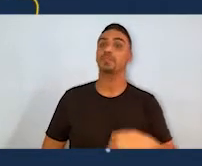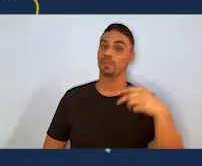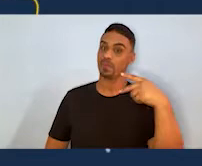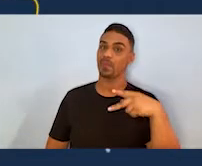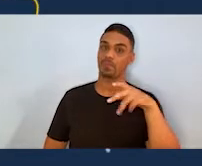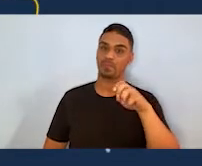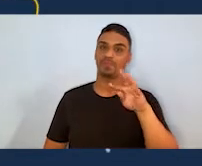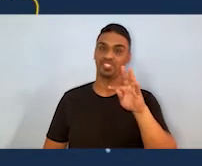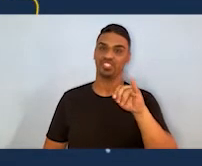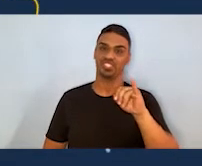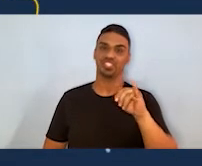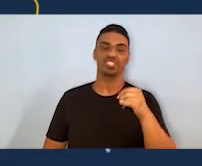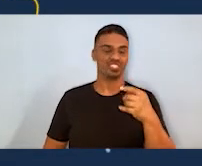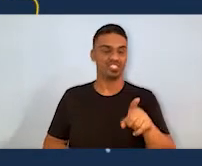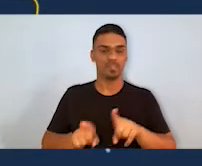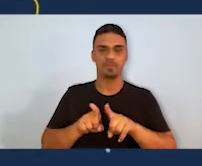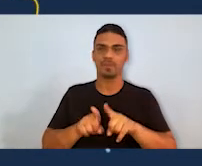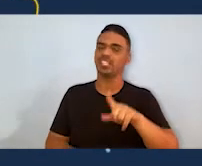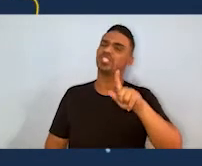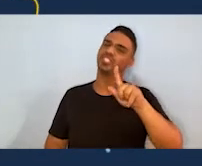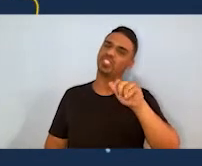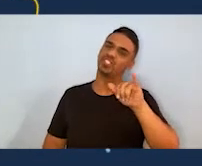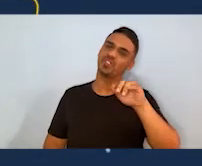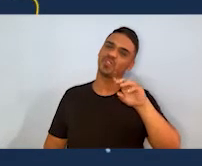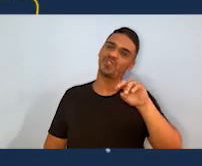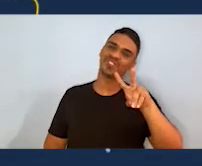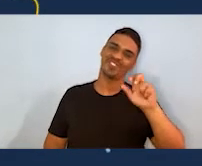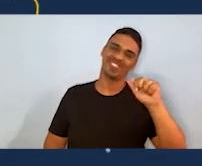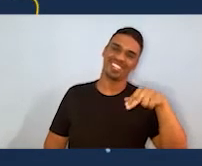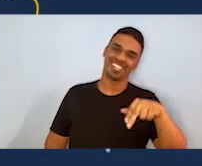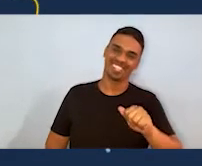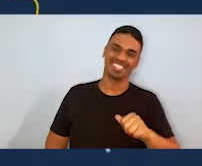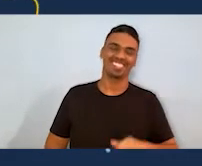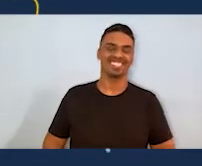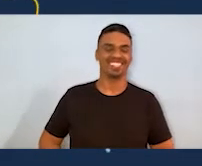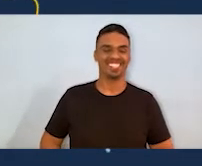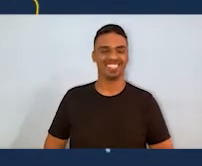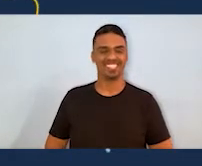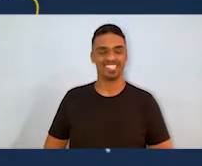o Beat Kingdom, Giovanna Bolo.